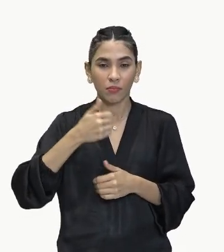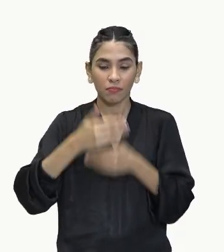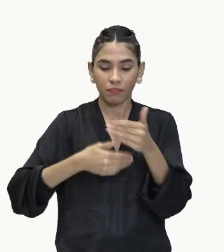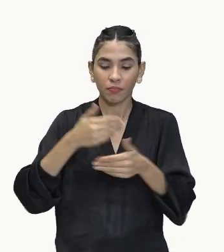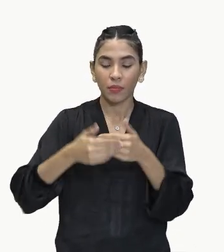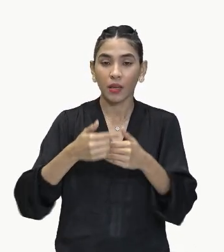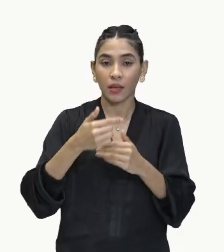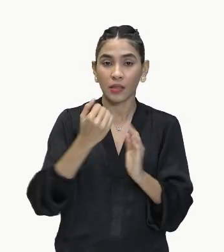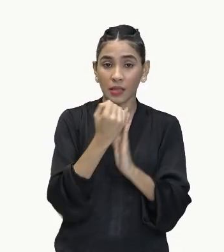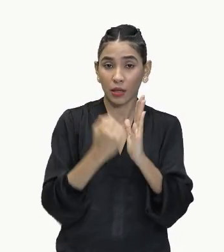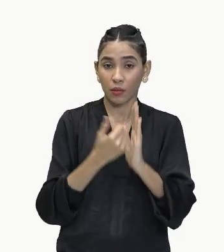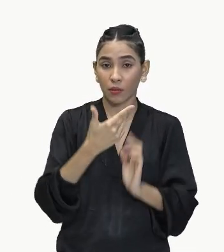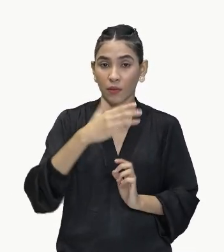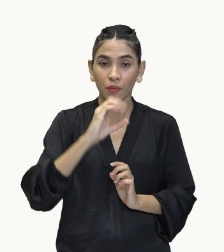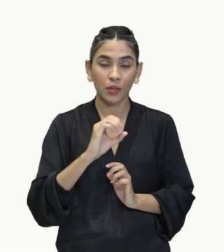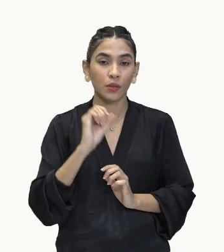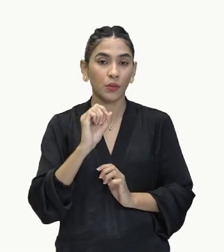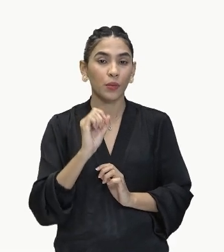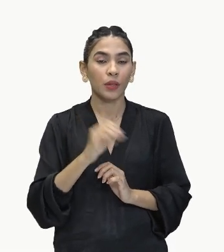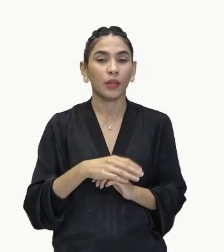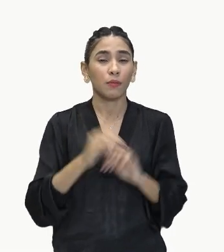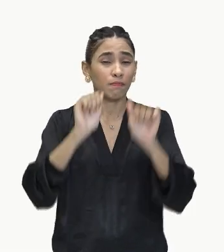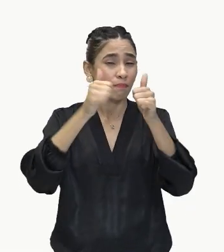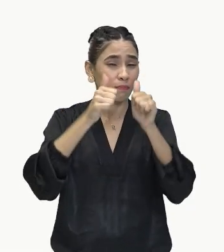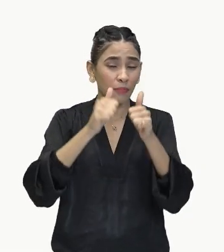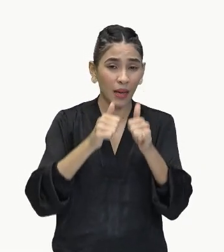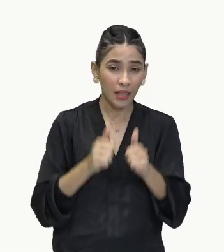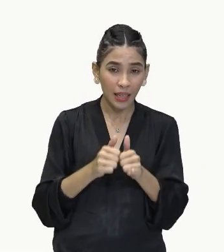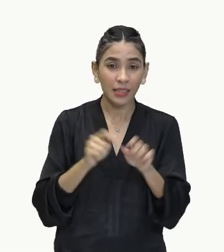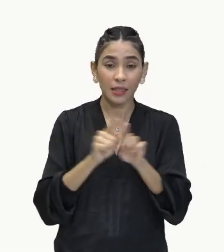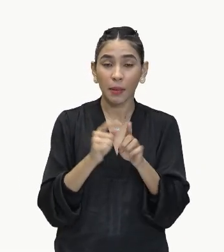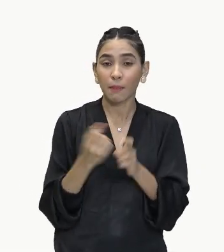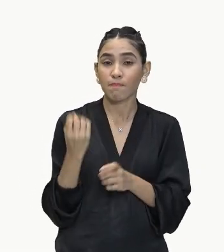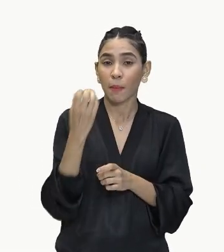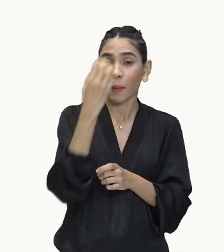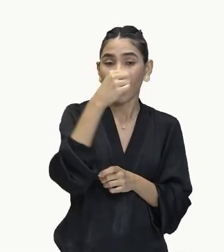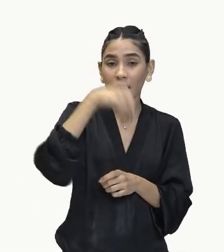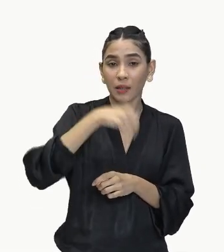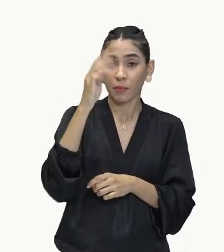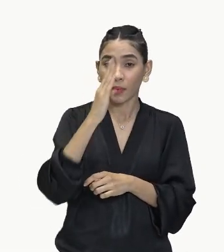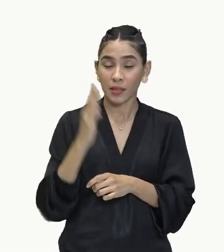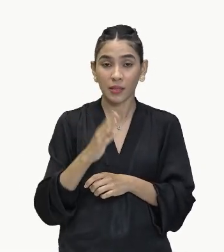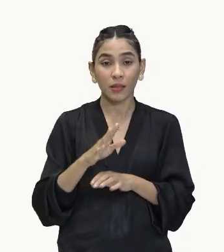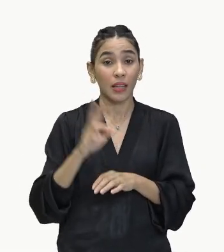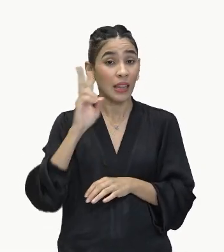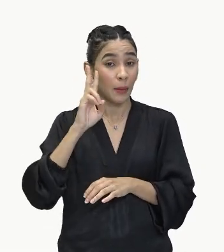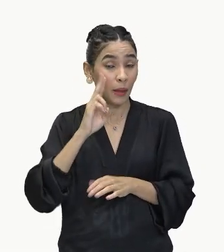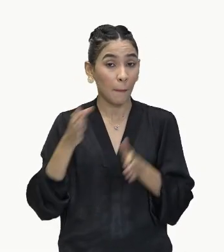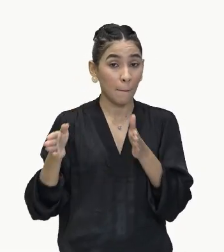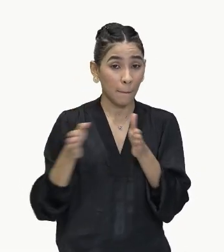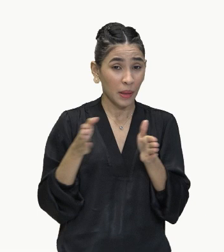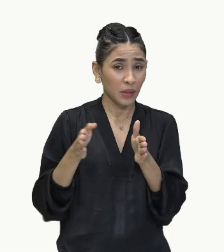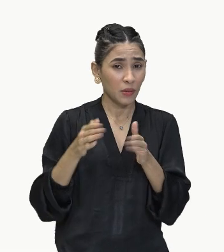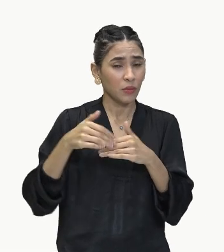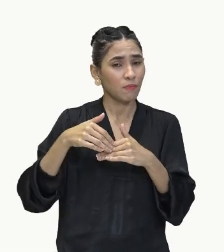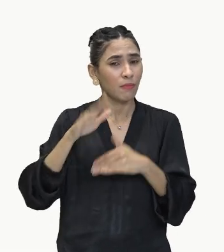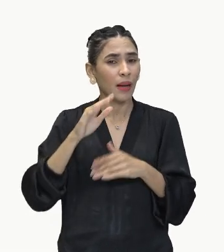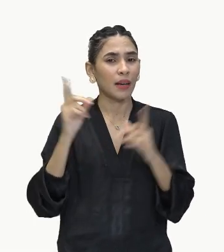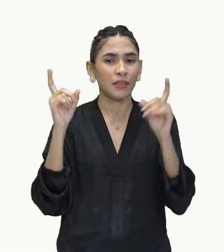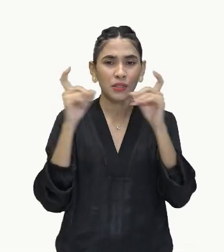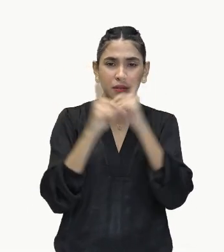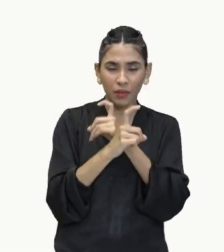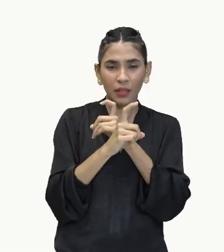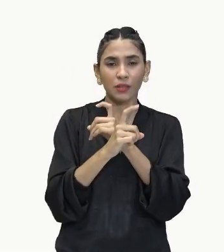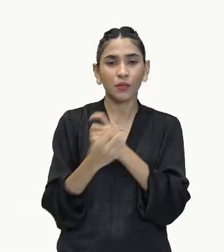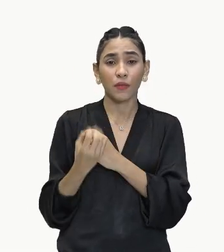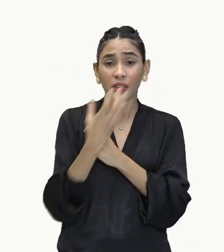século XX uma grande viagem pelo Brasil. Vamos lembrar, naquele período era bem mais complicado viajar pelo Brasil